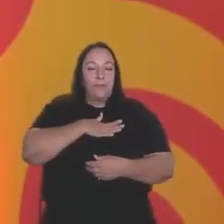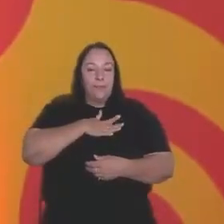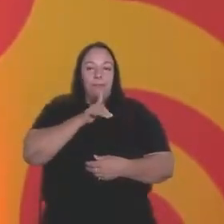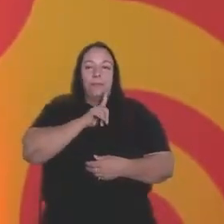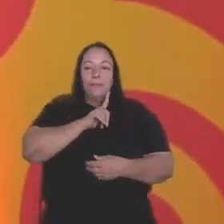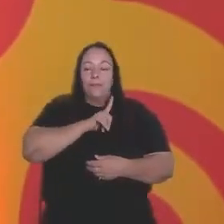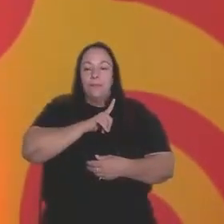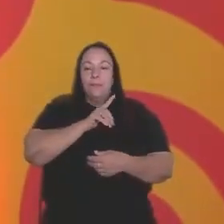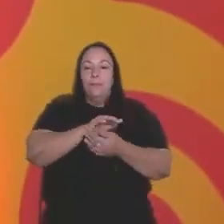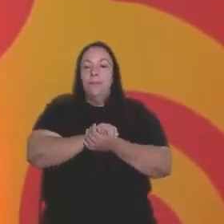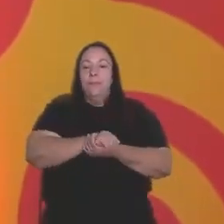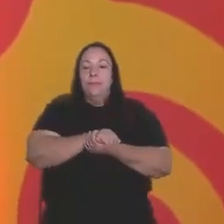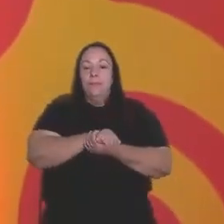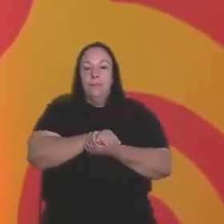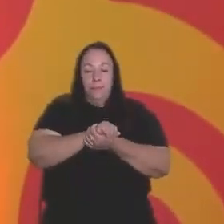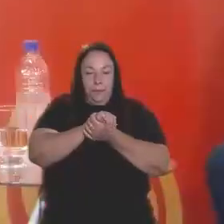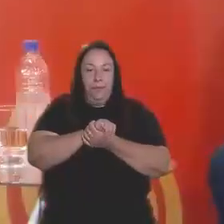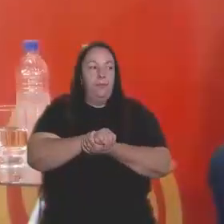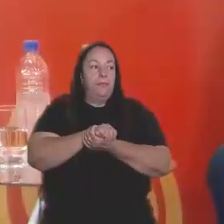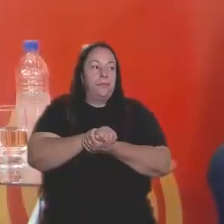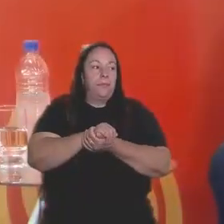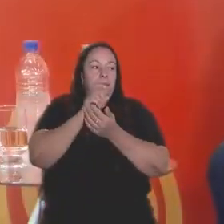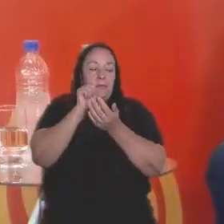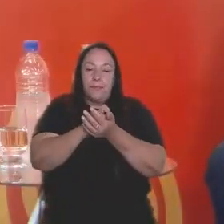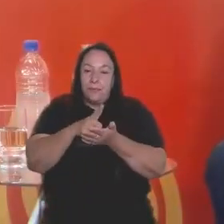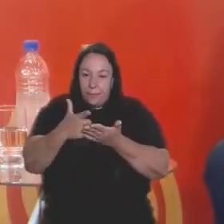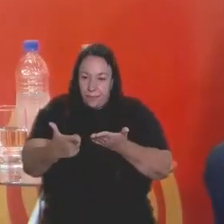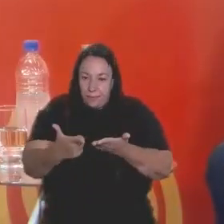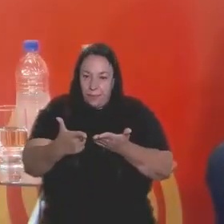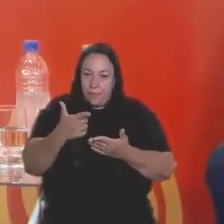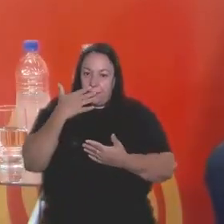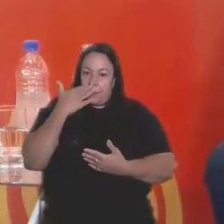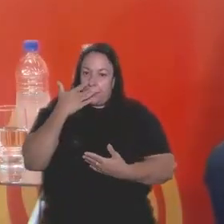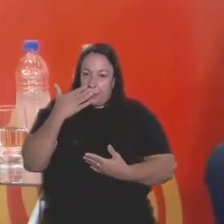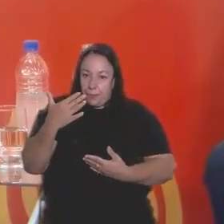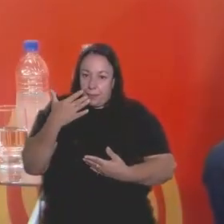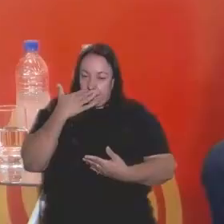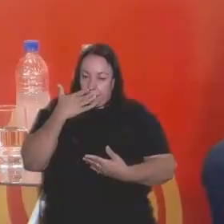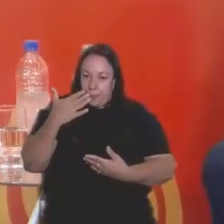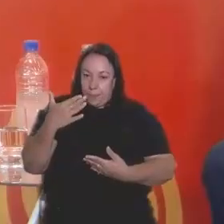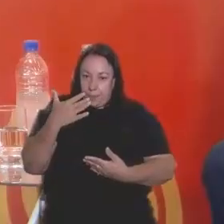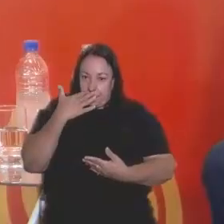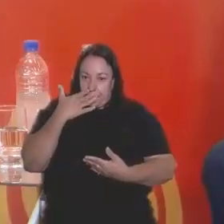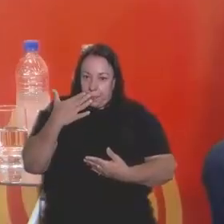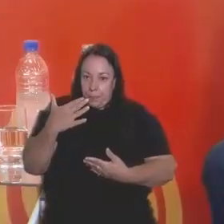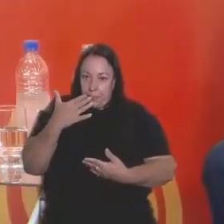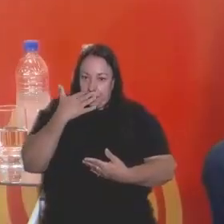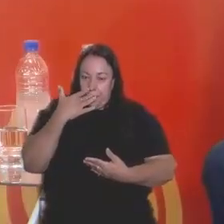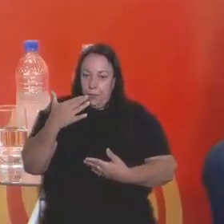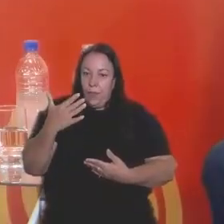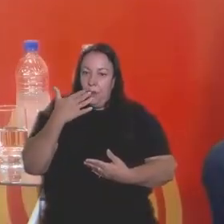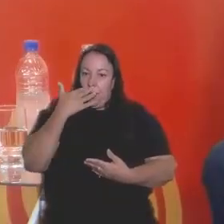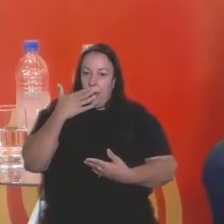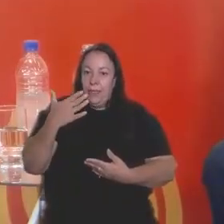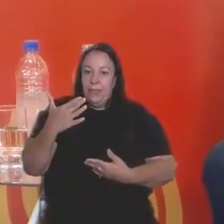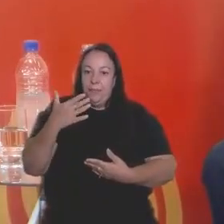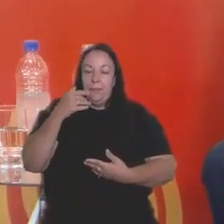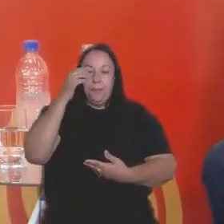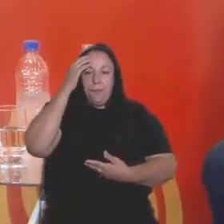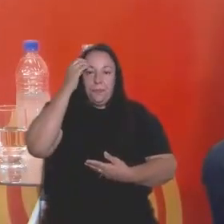mostrando para o pessoal que tem uma página, inclusive, para colorir, né? Sim, você falou sim. dessa interatividade, a interatividade começa aqui, o